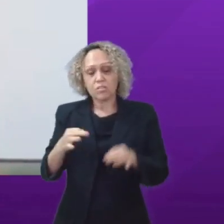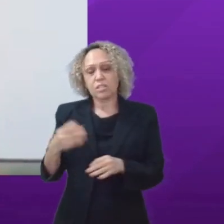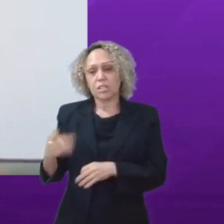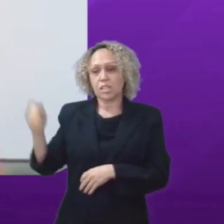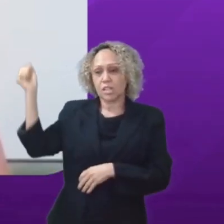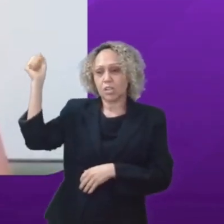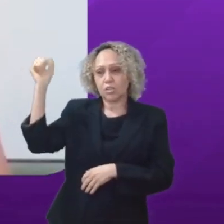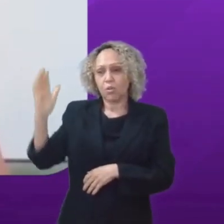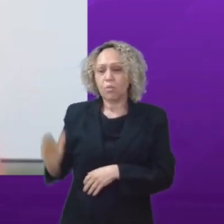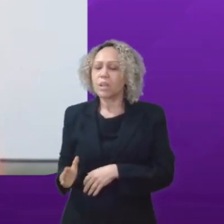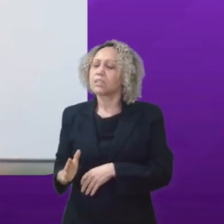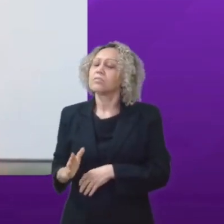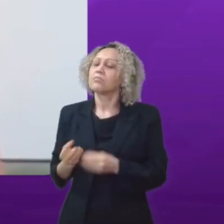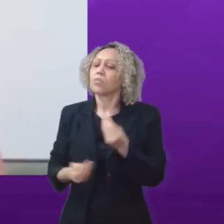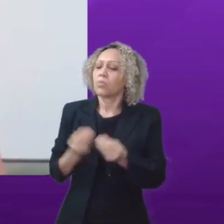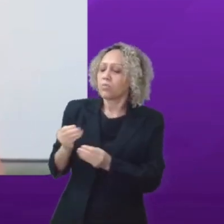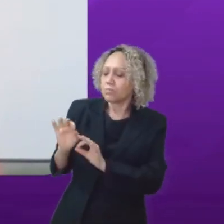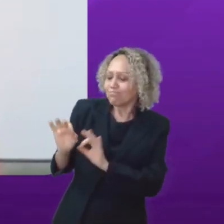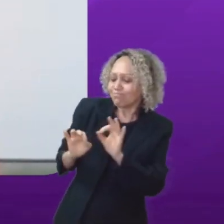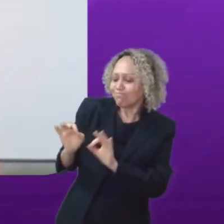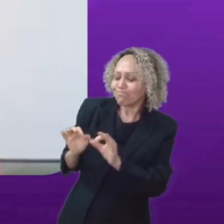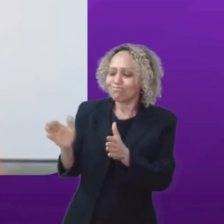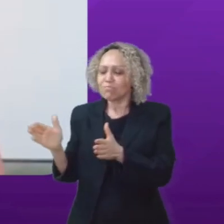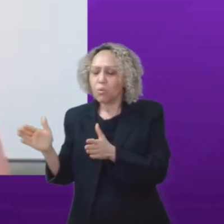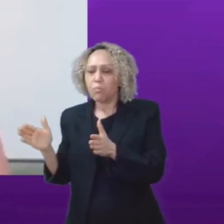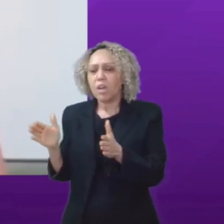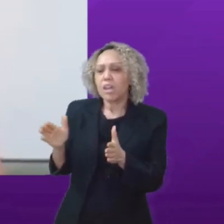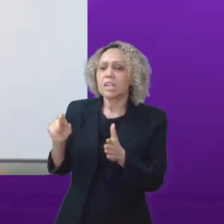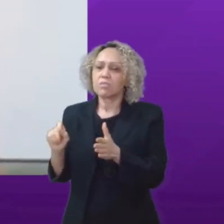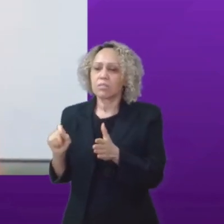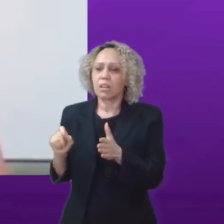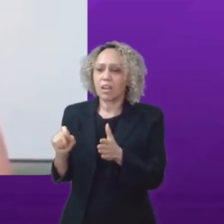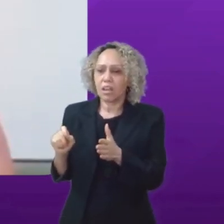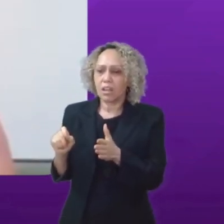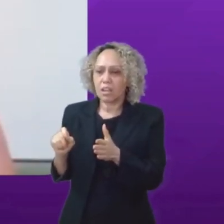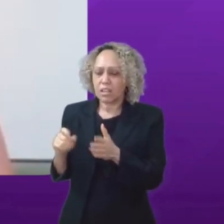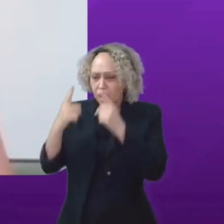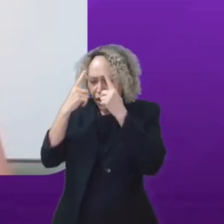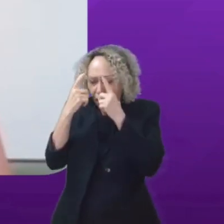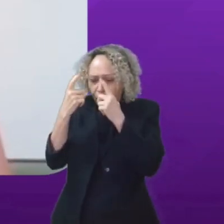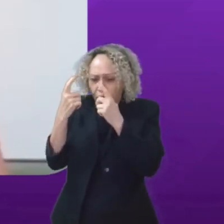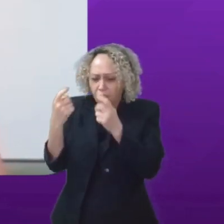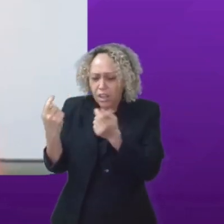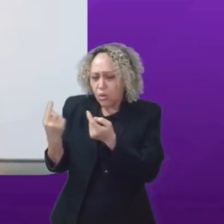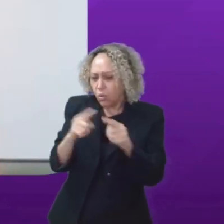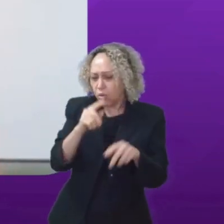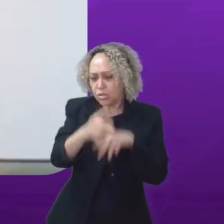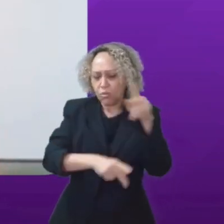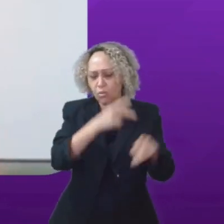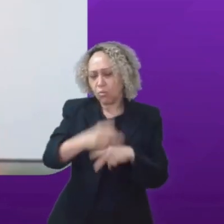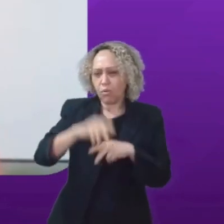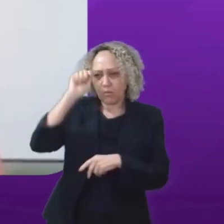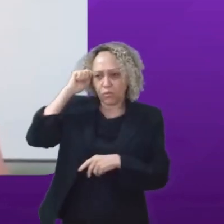sistema que foi construído em um período em que essa violência contra a população negra, em